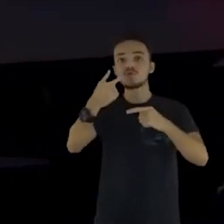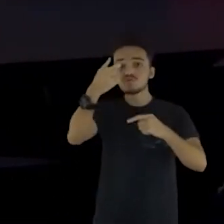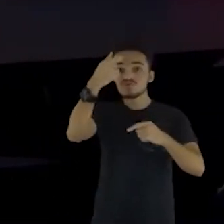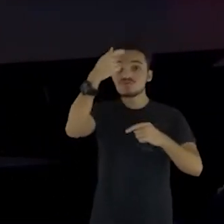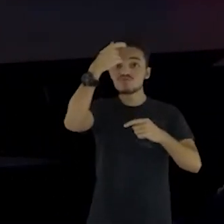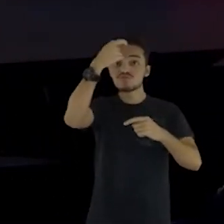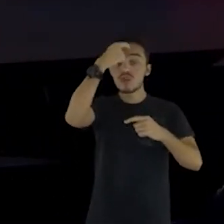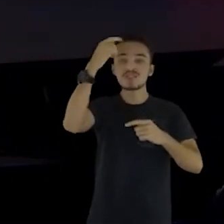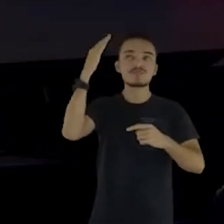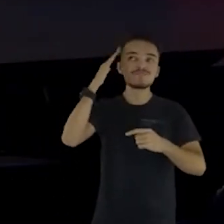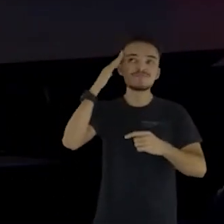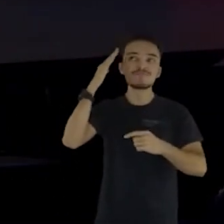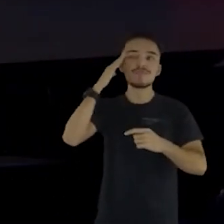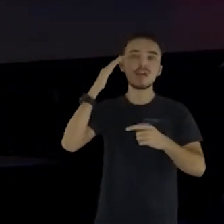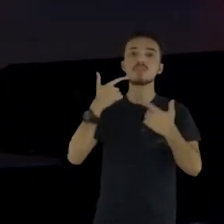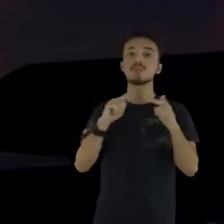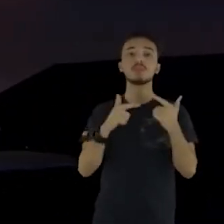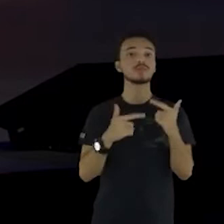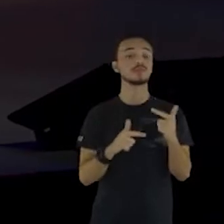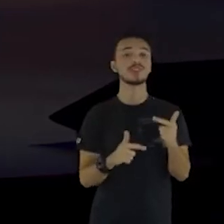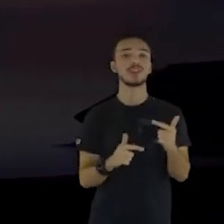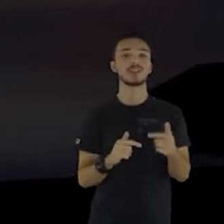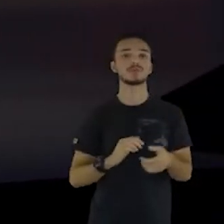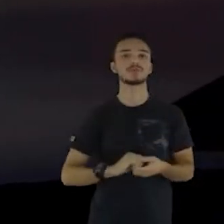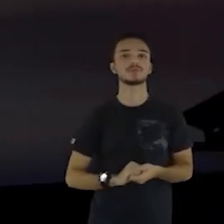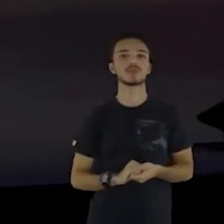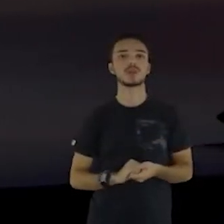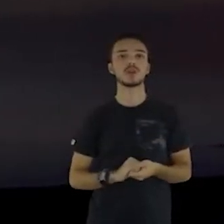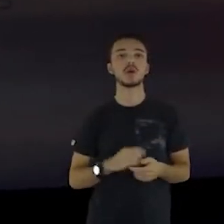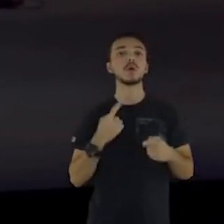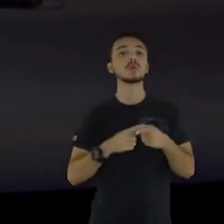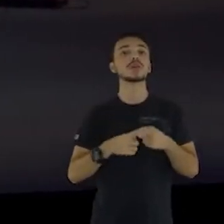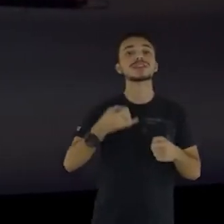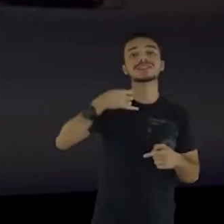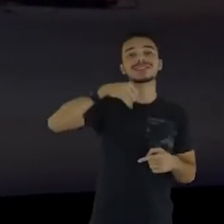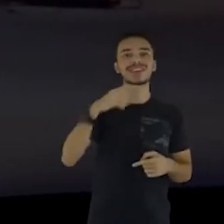quê? Porque quando a gente não tem conhecimento, a gente